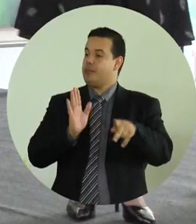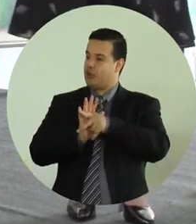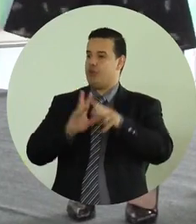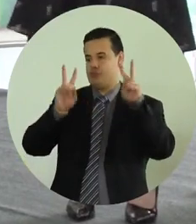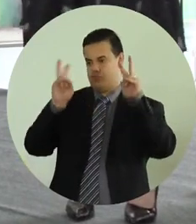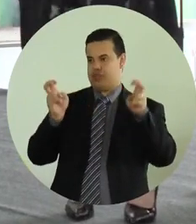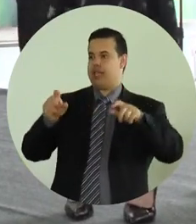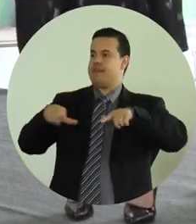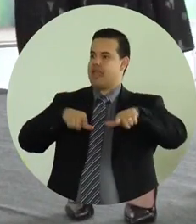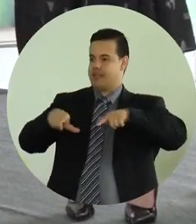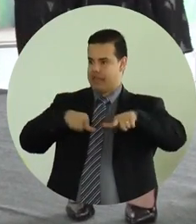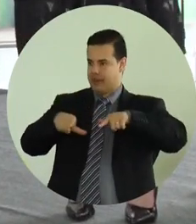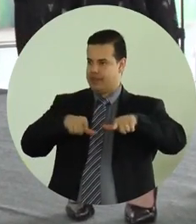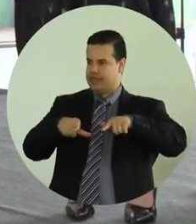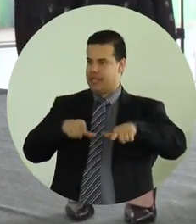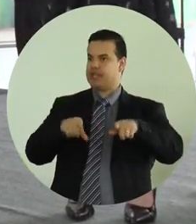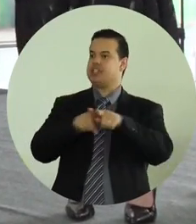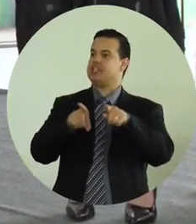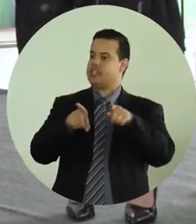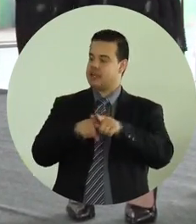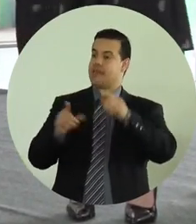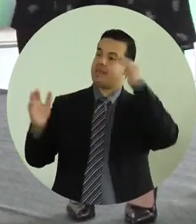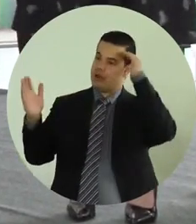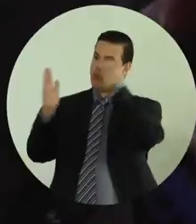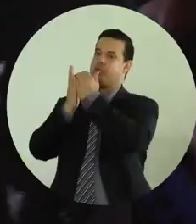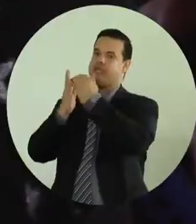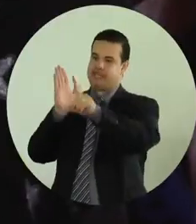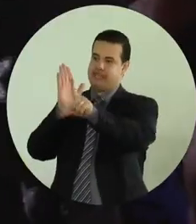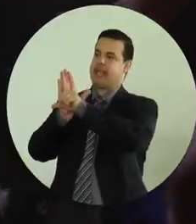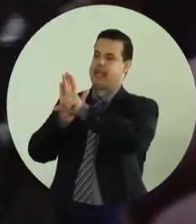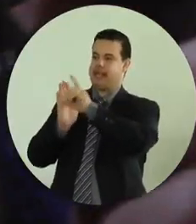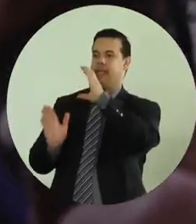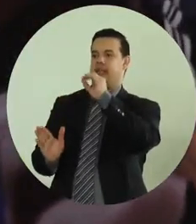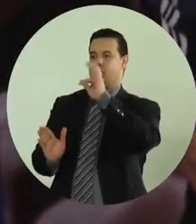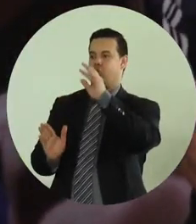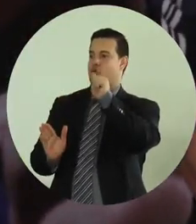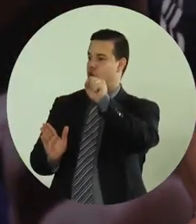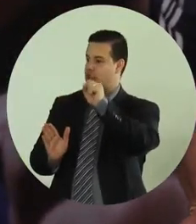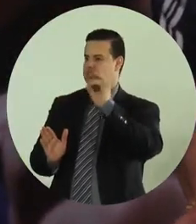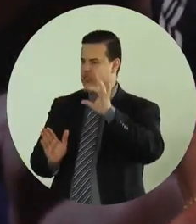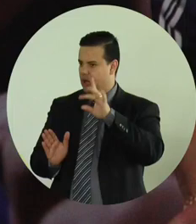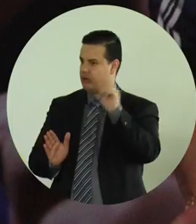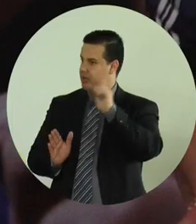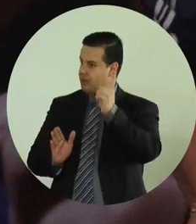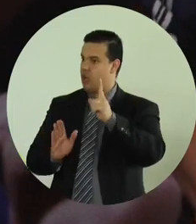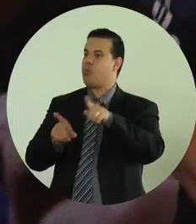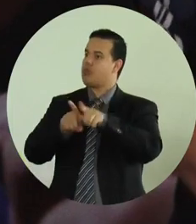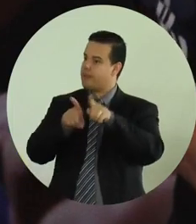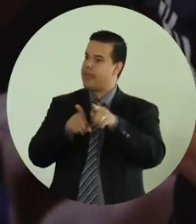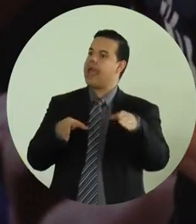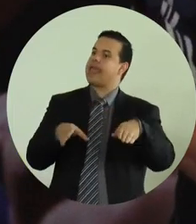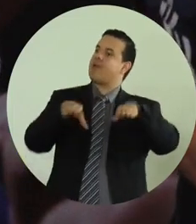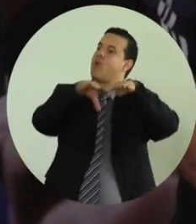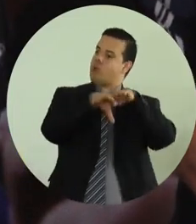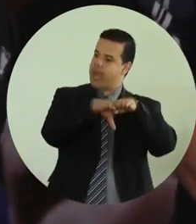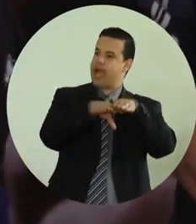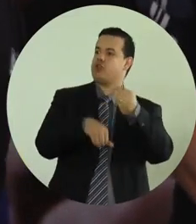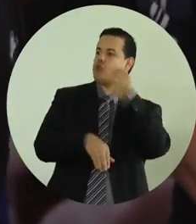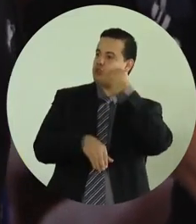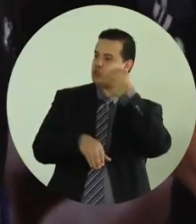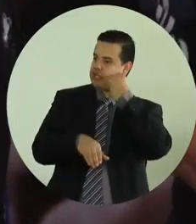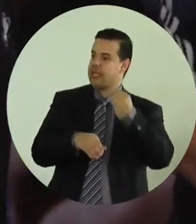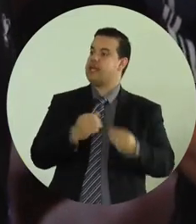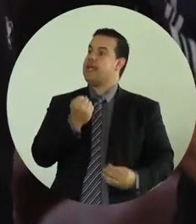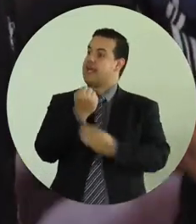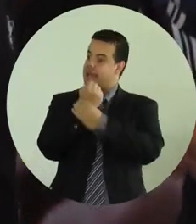empregabilidade, mas não apenas no cumprimento da lei de cotas, na igualdade realmente de oportunidade, de garantir